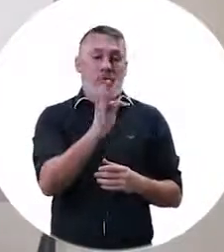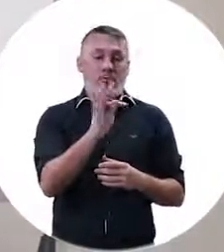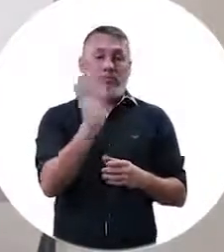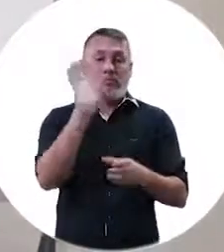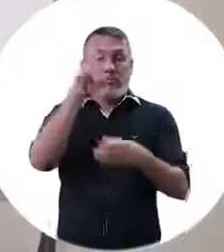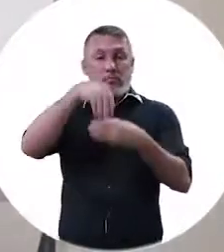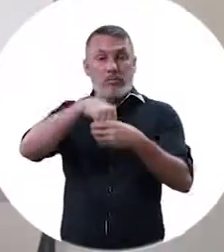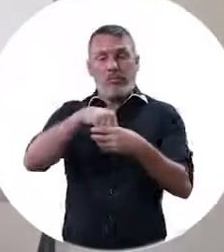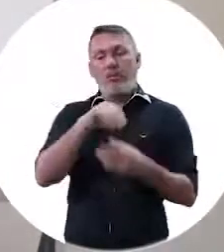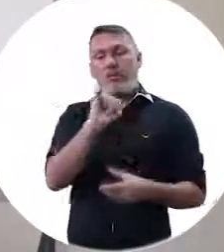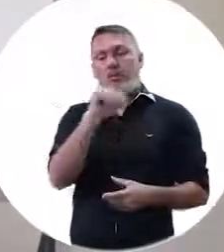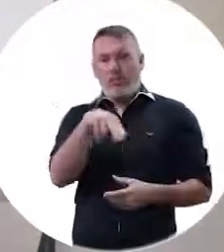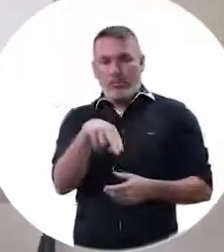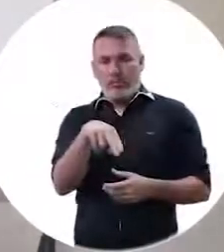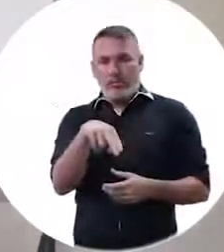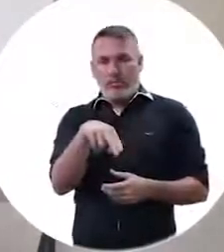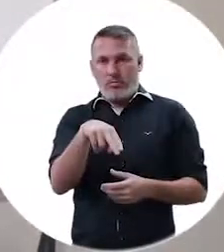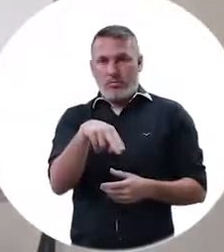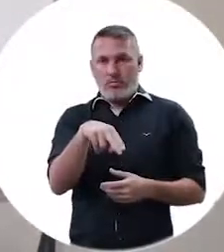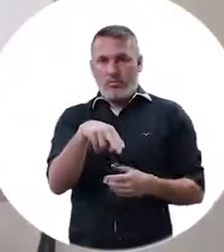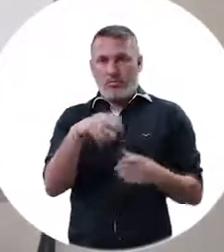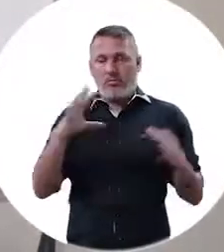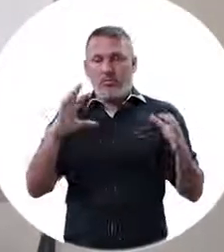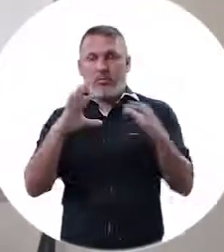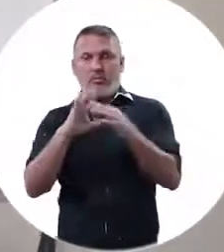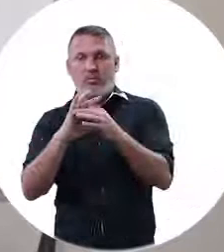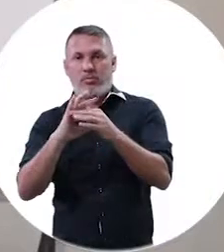Infixos de ligação tripla, in.